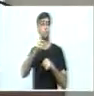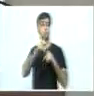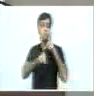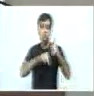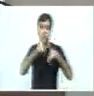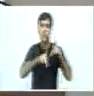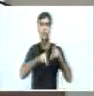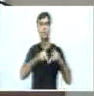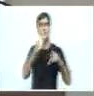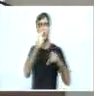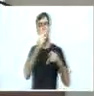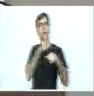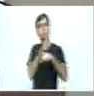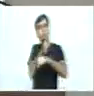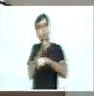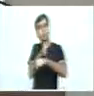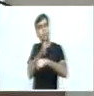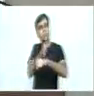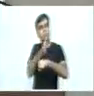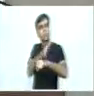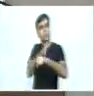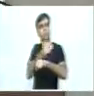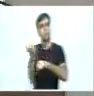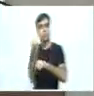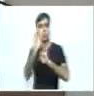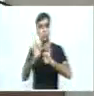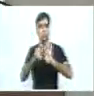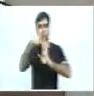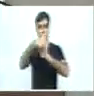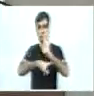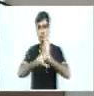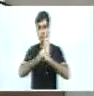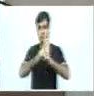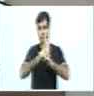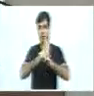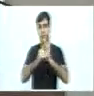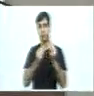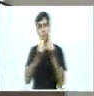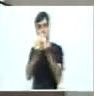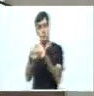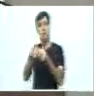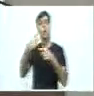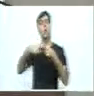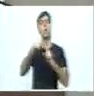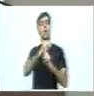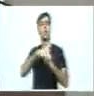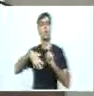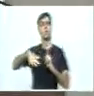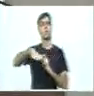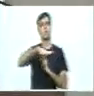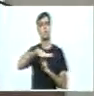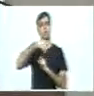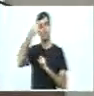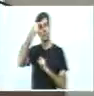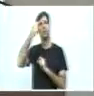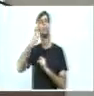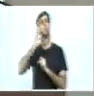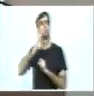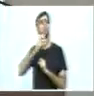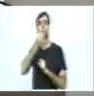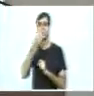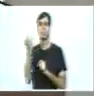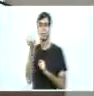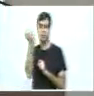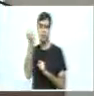participação popular para utilização, para encaminhamentos de projetos de lei que a sociedade entende ser interessante para